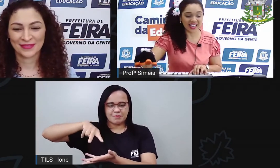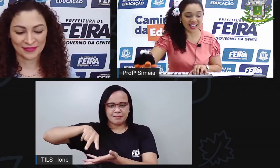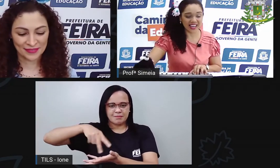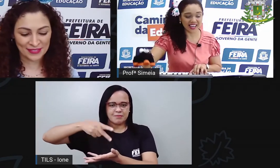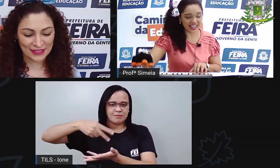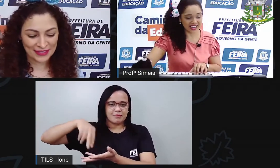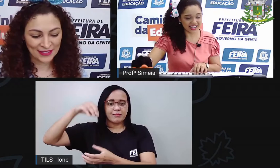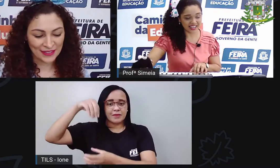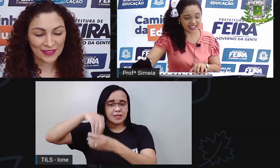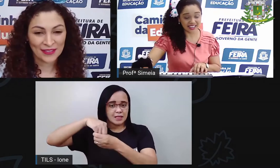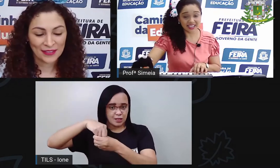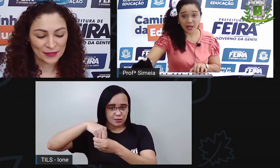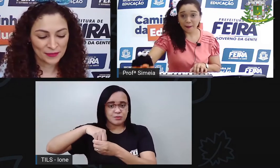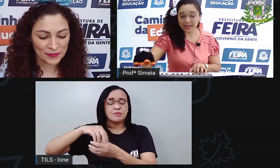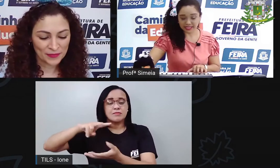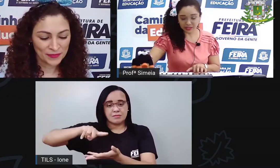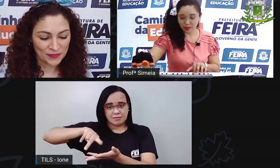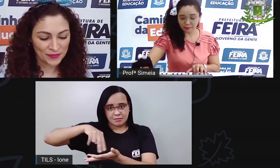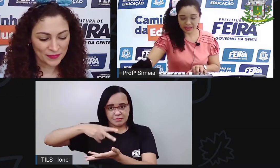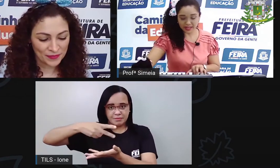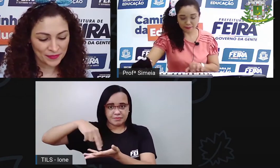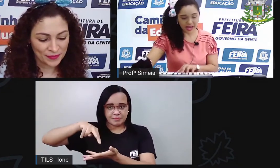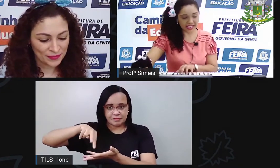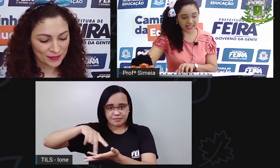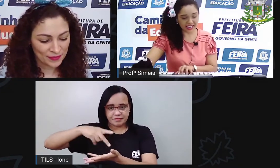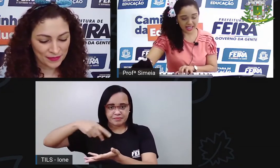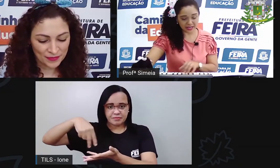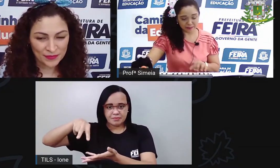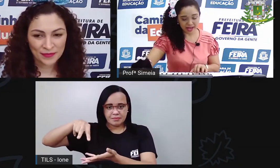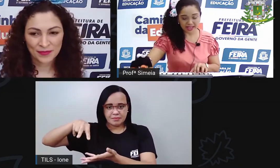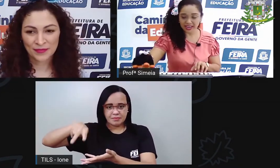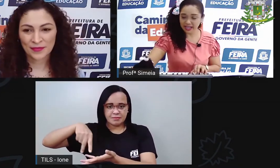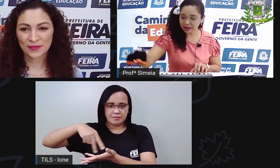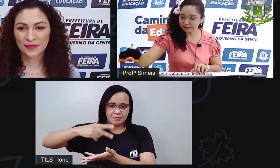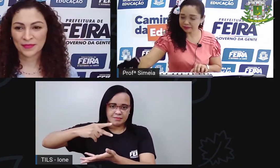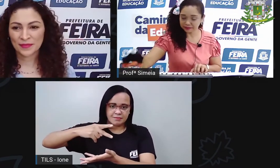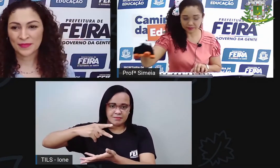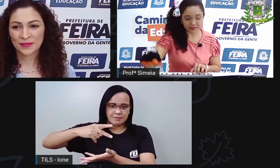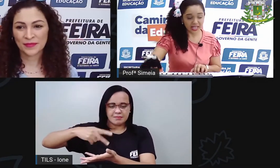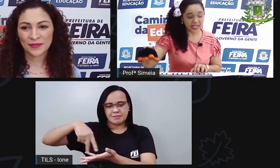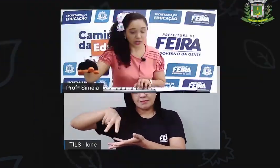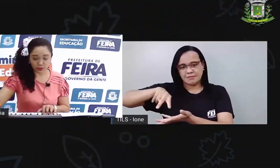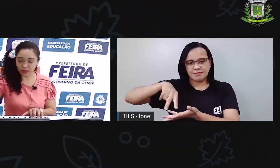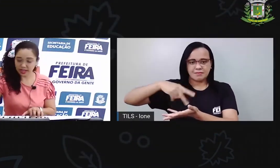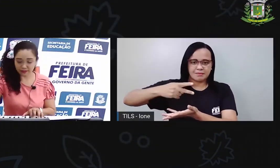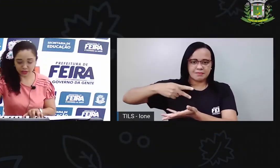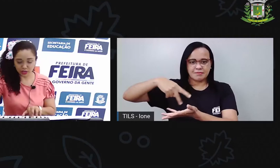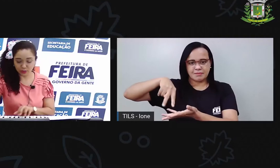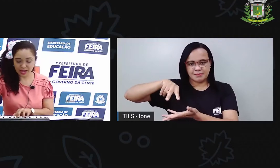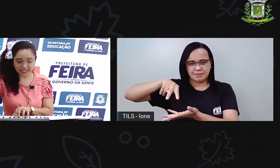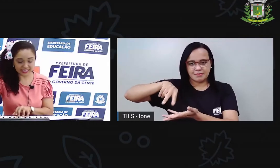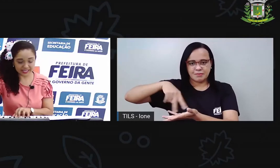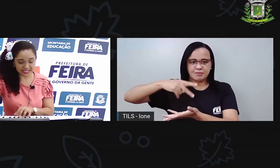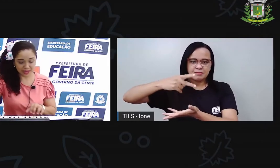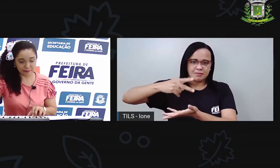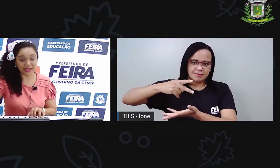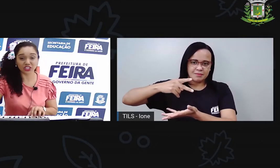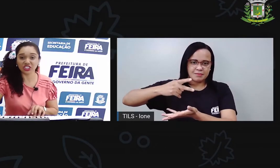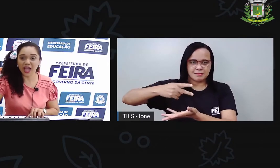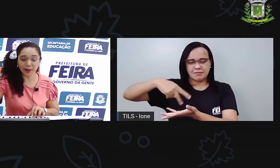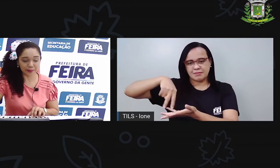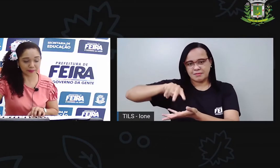bateria tá tem uma perna para lá e para cá eu nunca vi uma